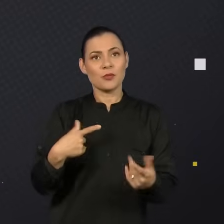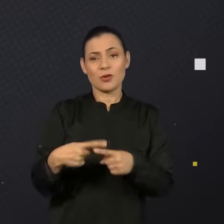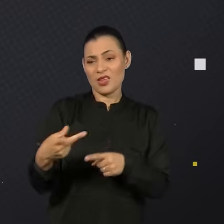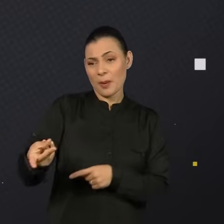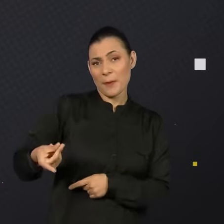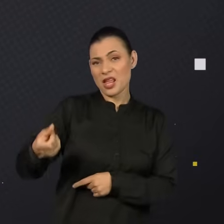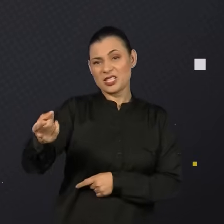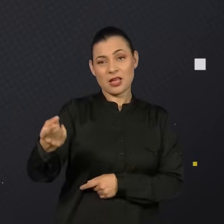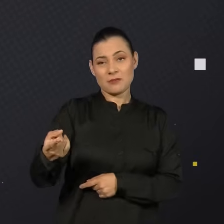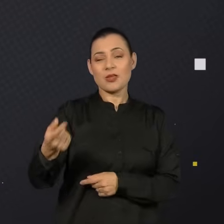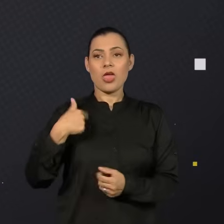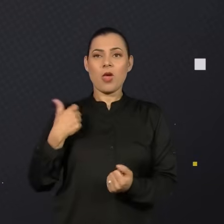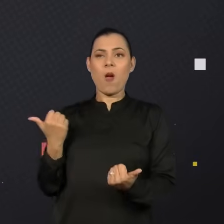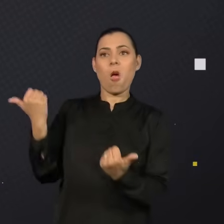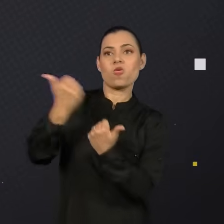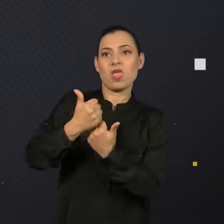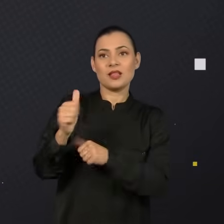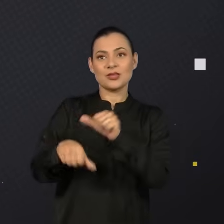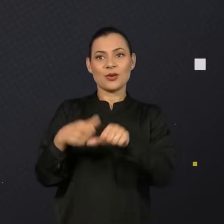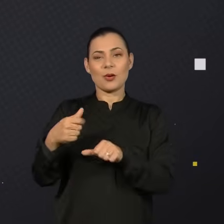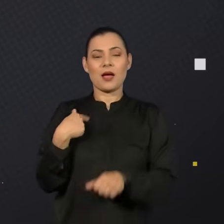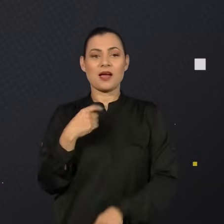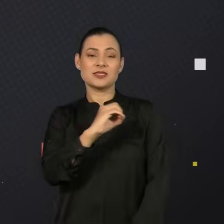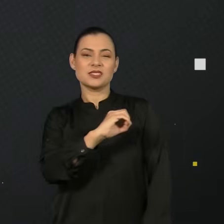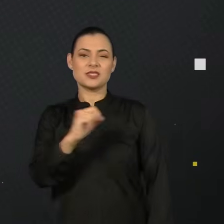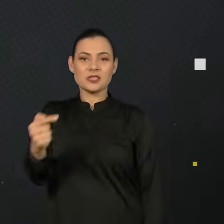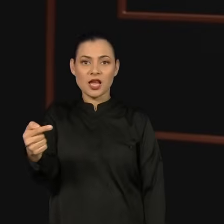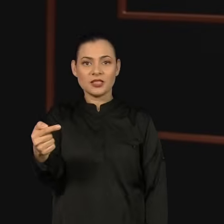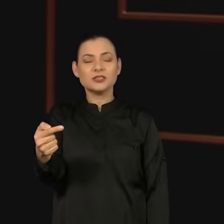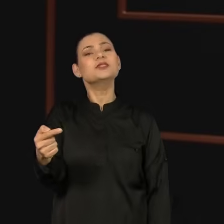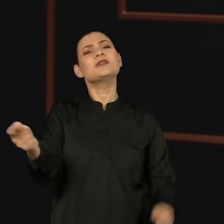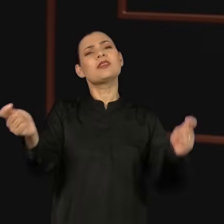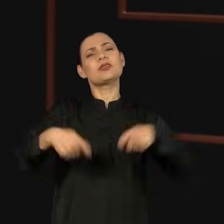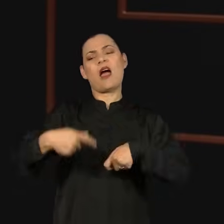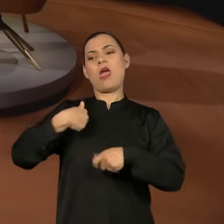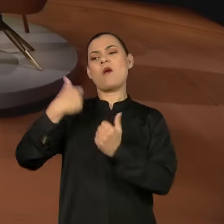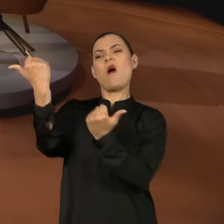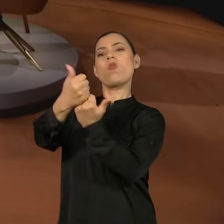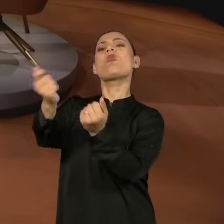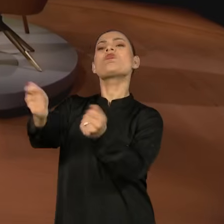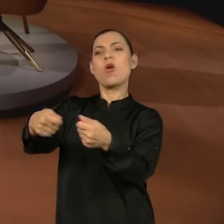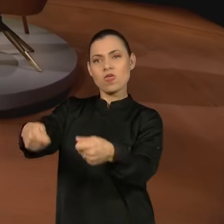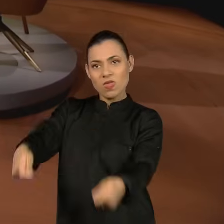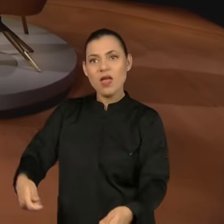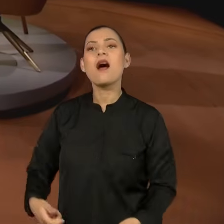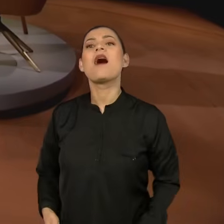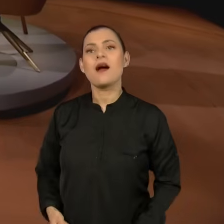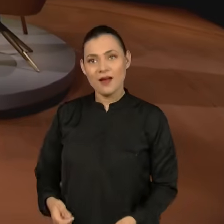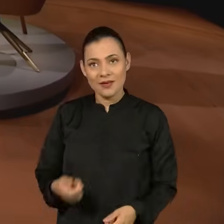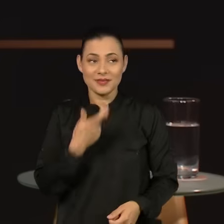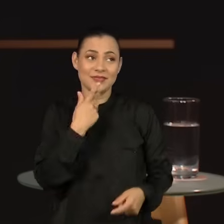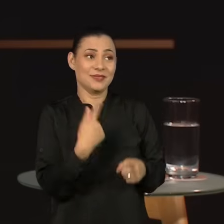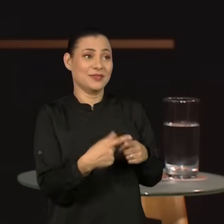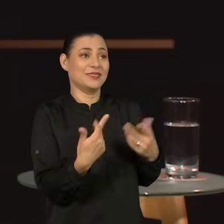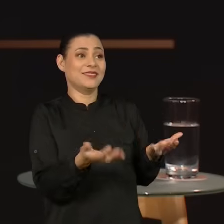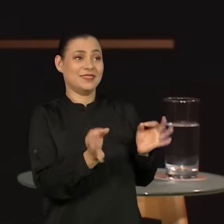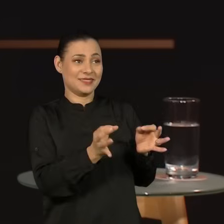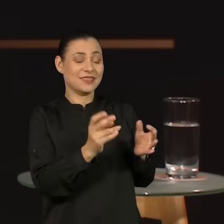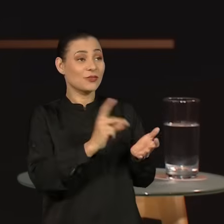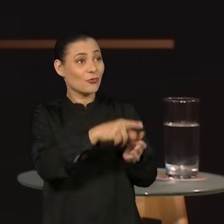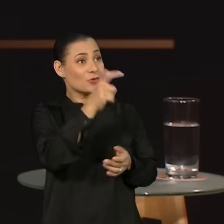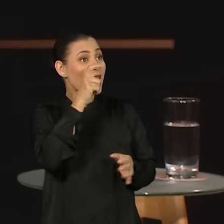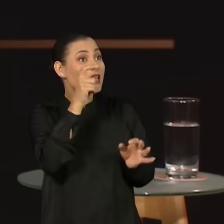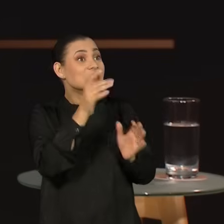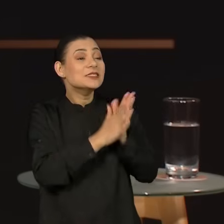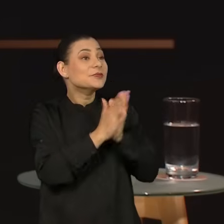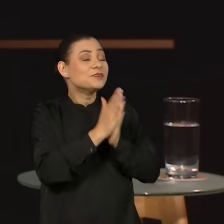para sempre. Uma hora vão ter que trocar, né? E eu achava que eu poderia ser, por que não? Por que não, né? Você assistia muitas